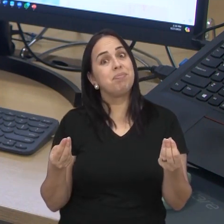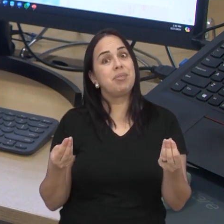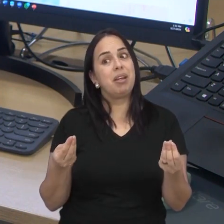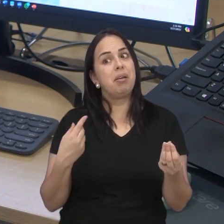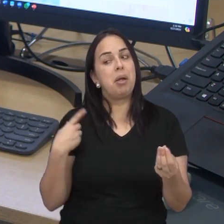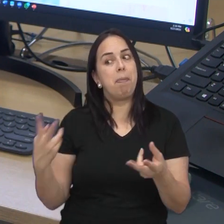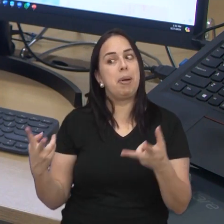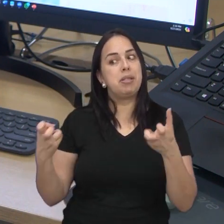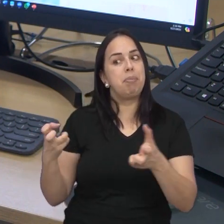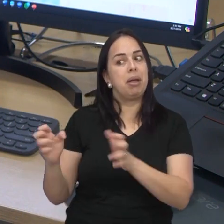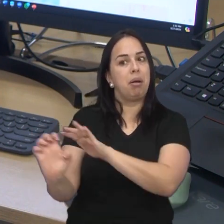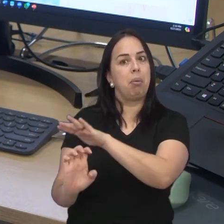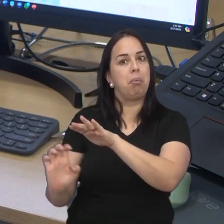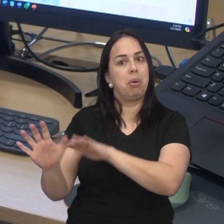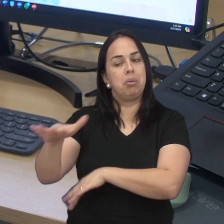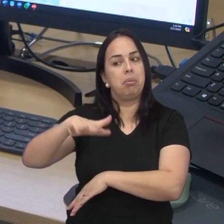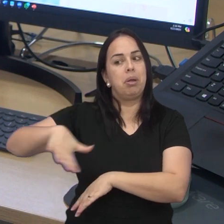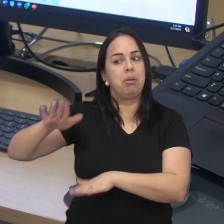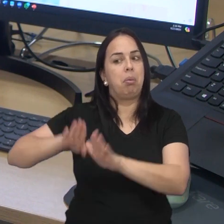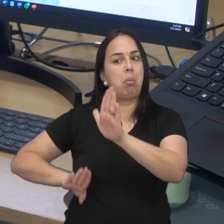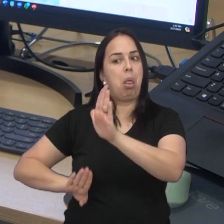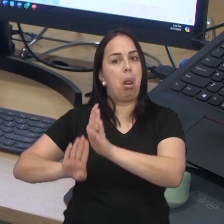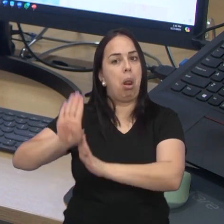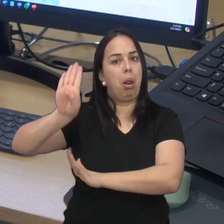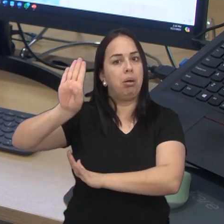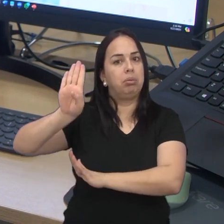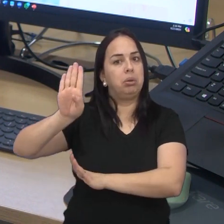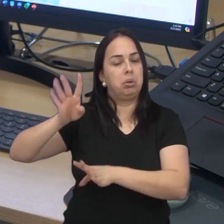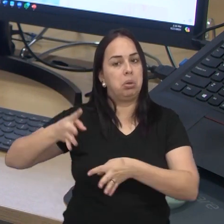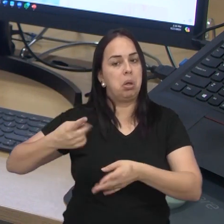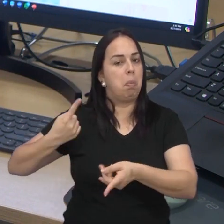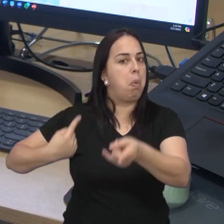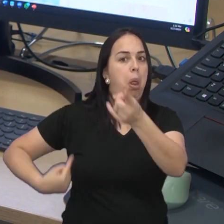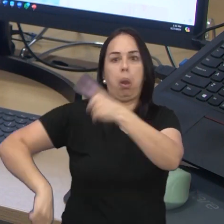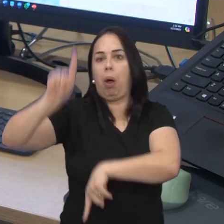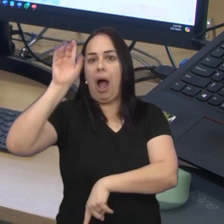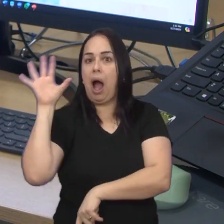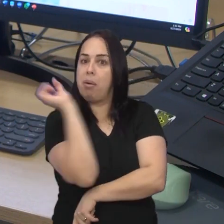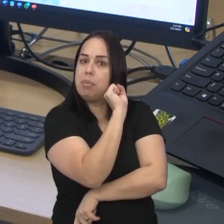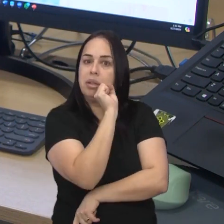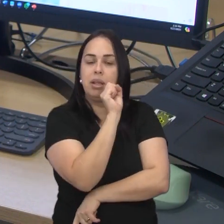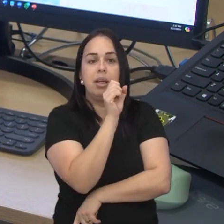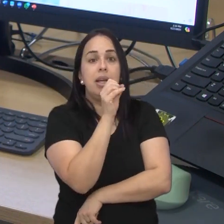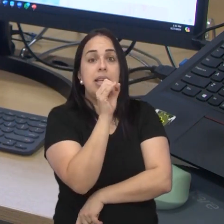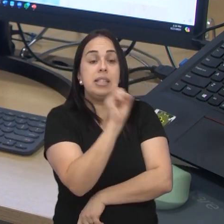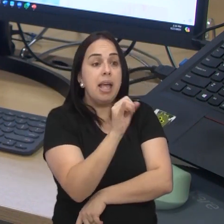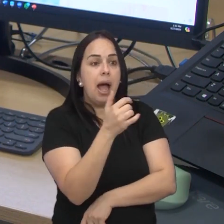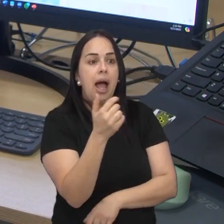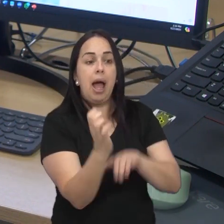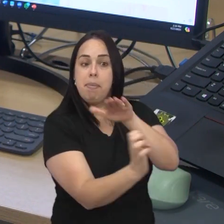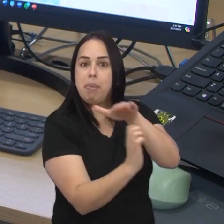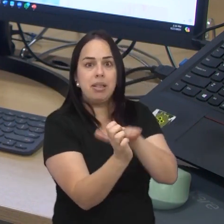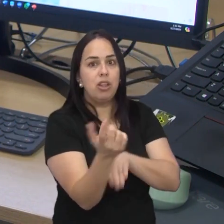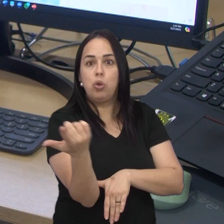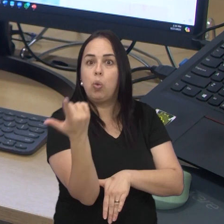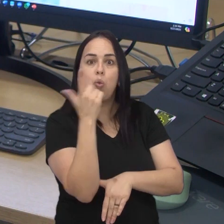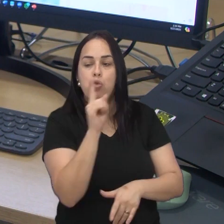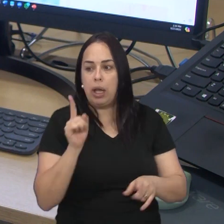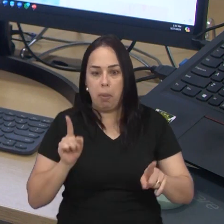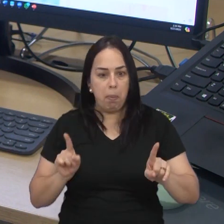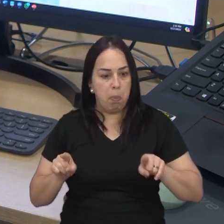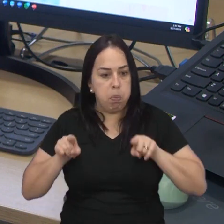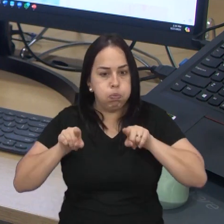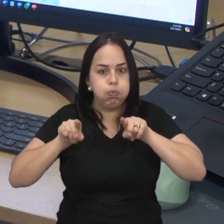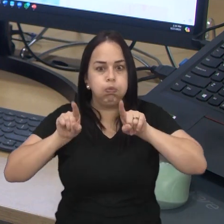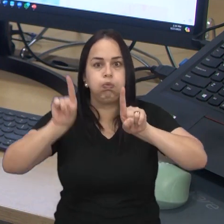vir com o crescimento desse mercado que, como eu falei, hoje tem sido um avanço muito rápido. Então, a empresa que não acompanha isso e o profissional também